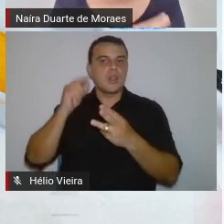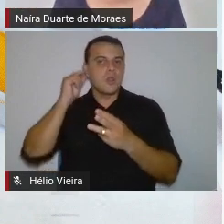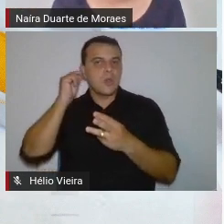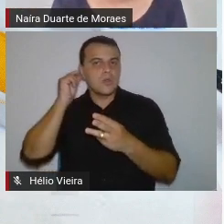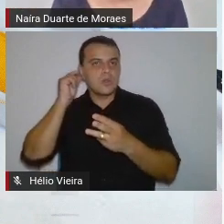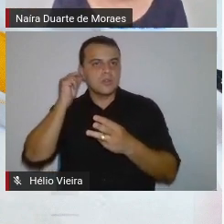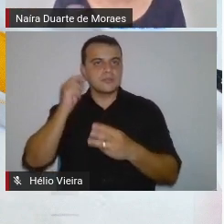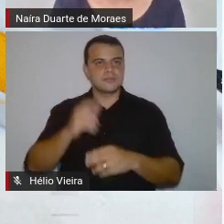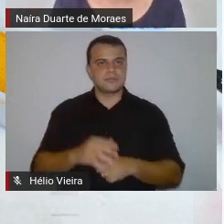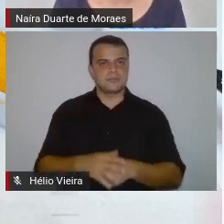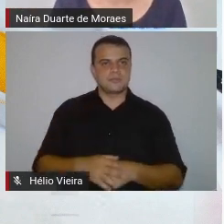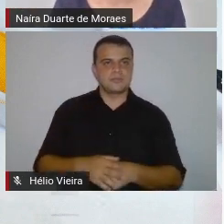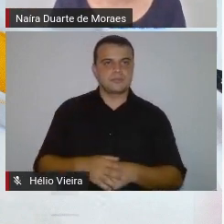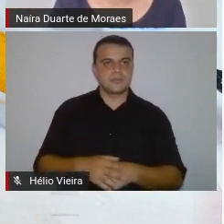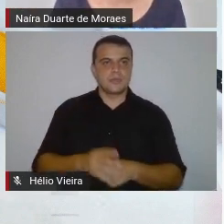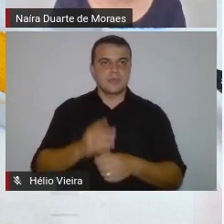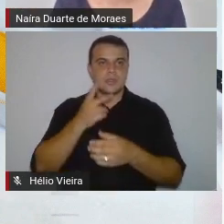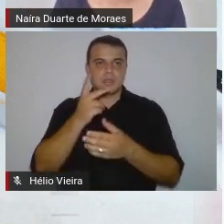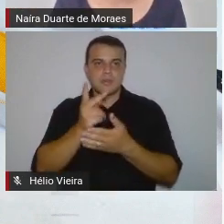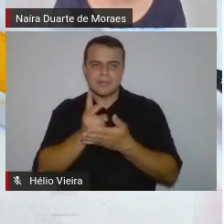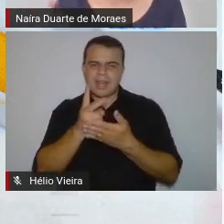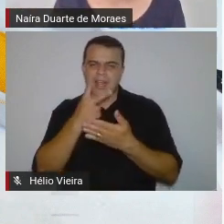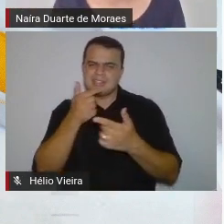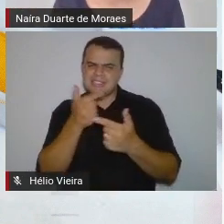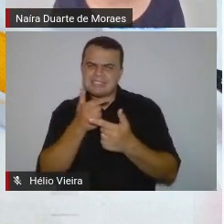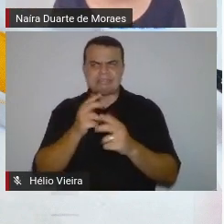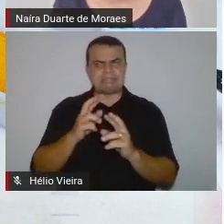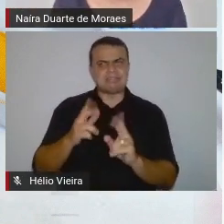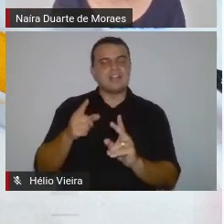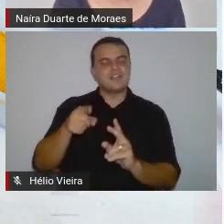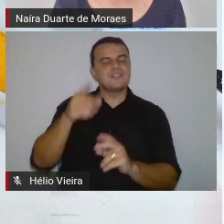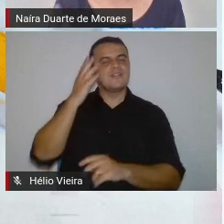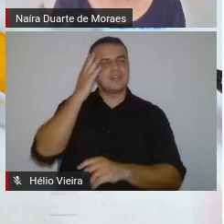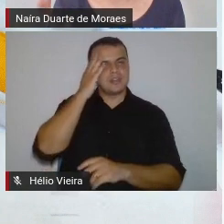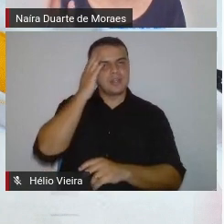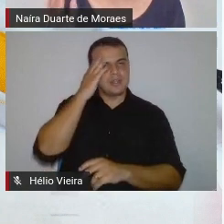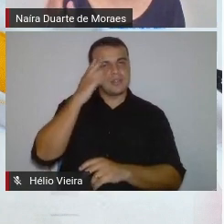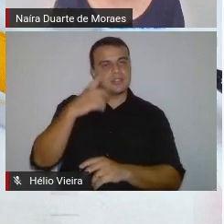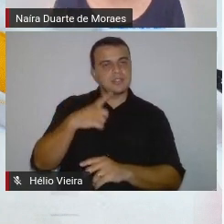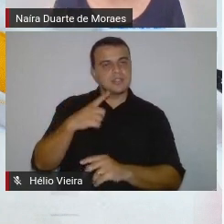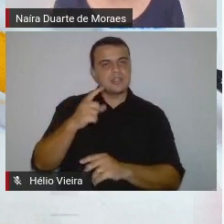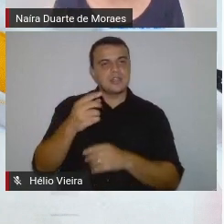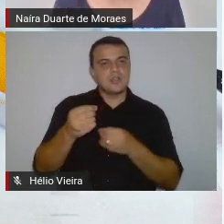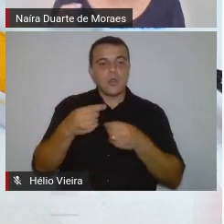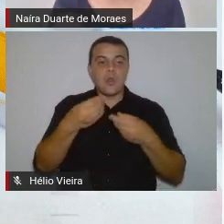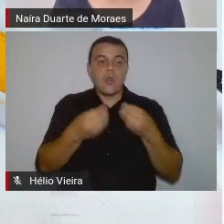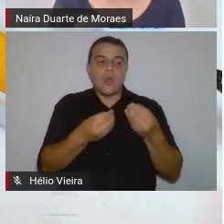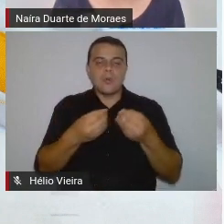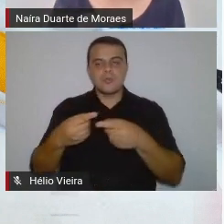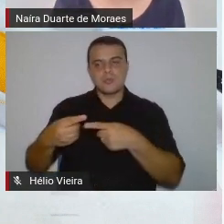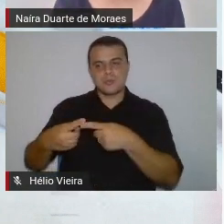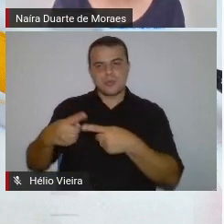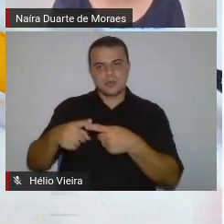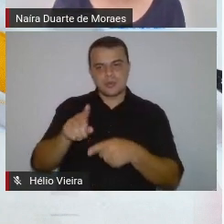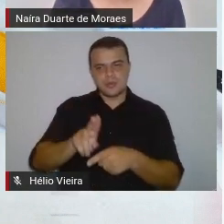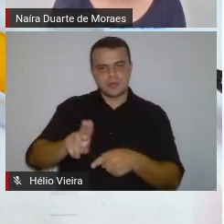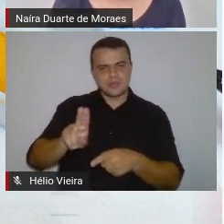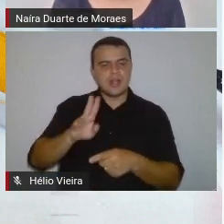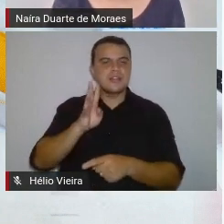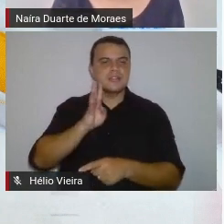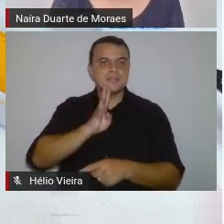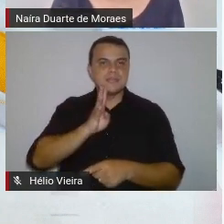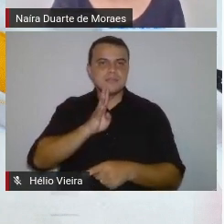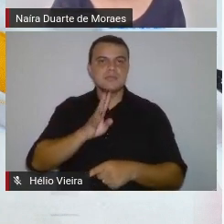cotonetes. Parece engraçado, parece estranho, vocês vão entender que existe um como e um porquê da gente utilizar, e os efeitos são super